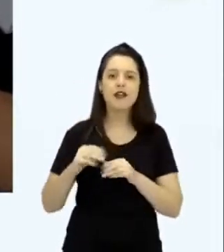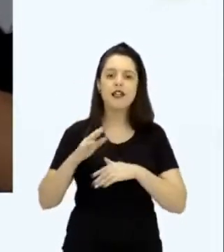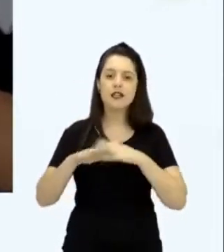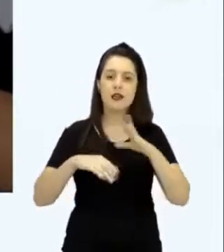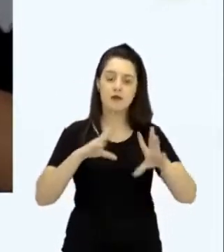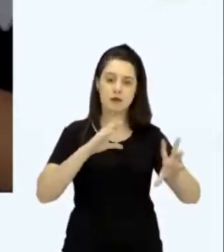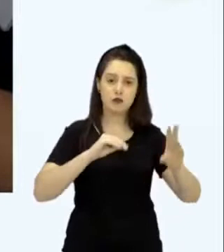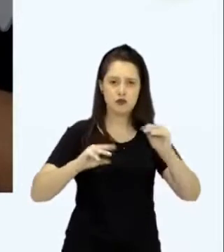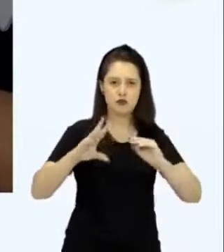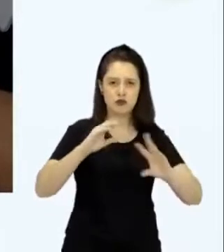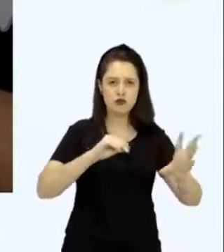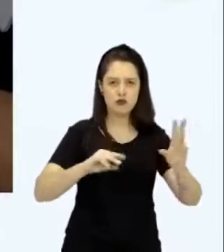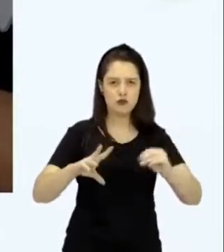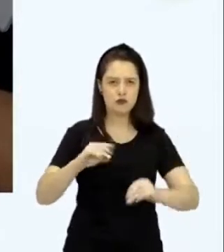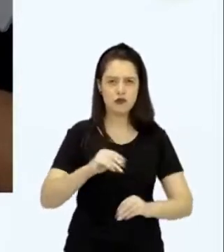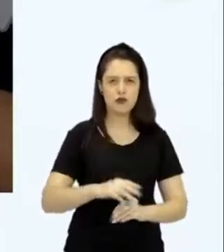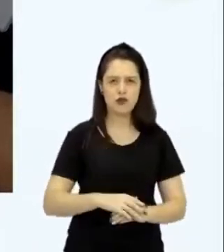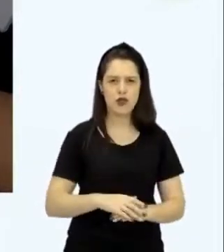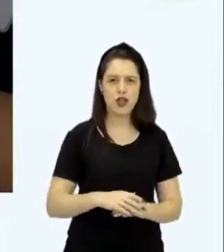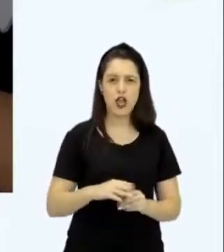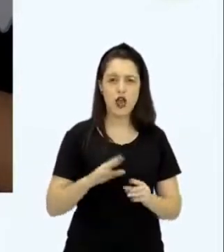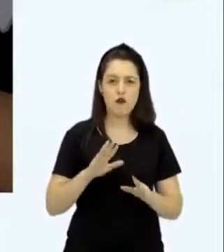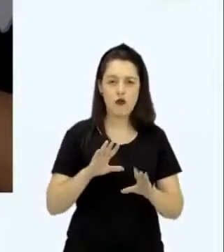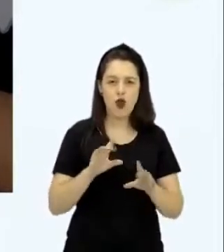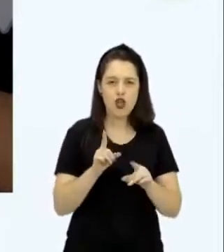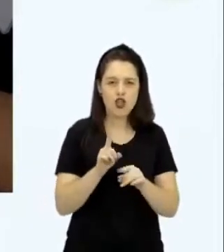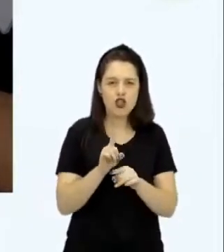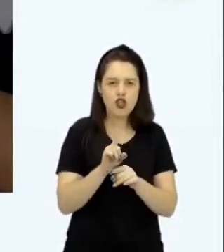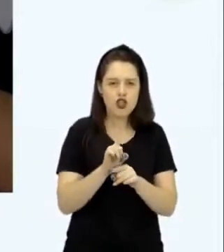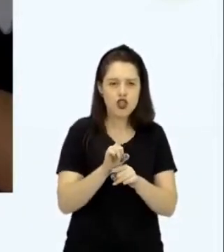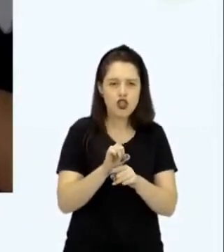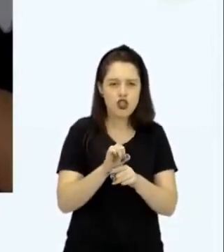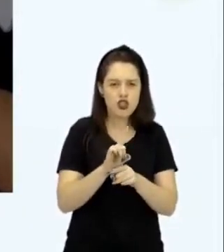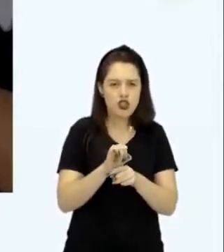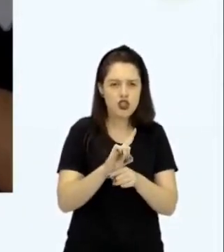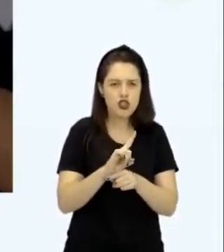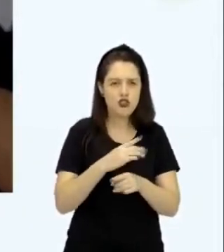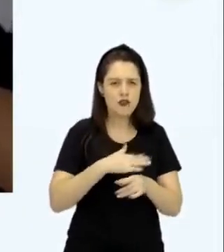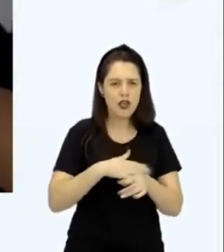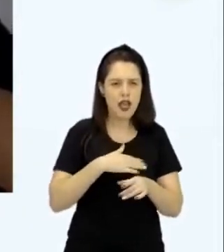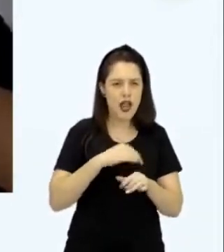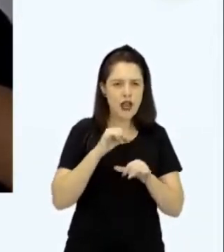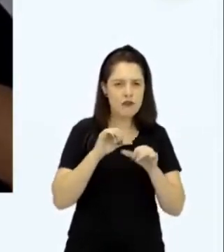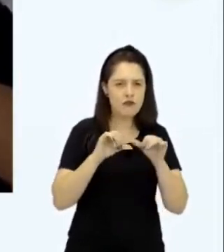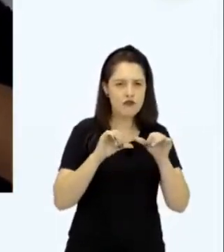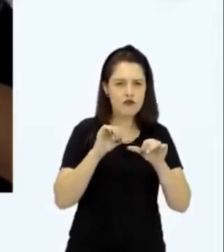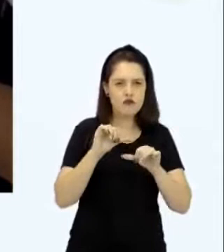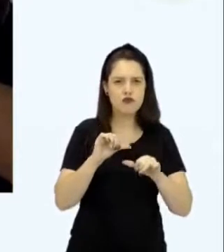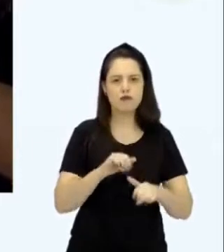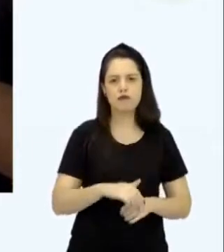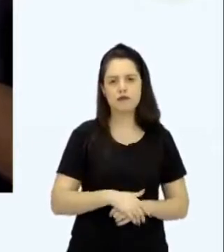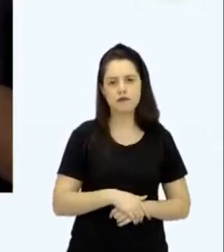que interessante. Eu vou girando devagar, ele vai mudando o seu grau.